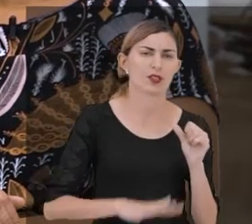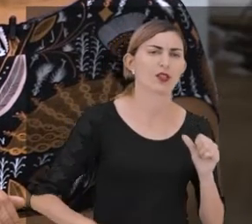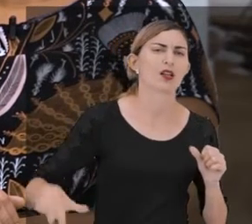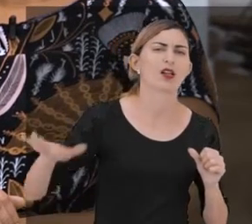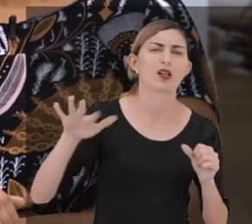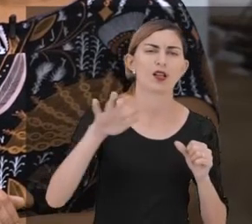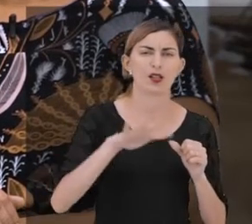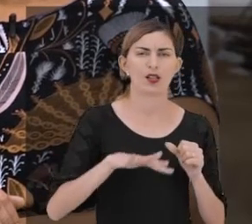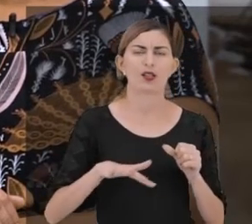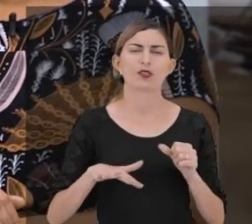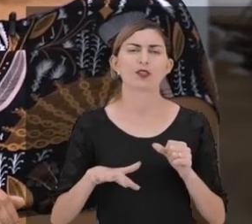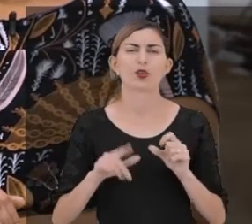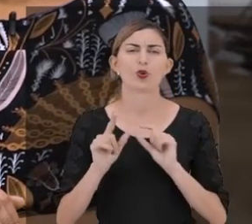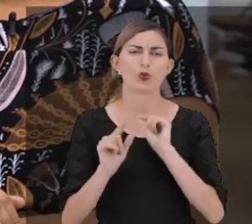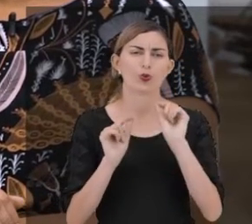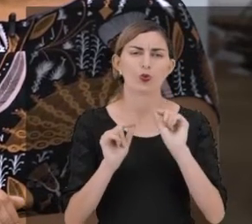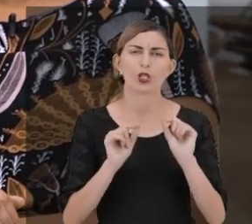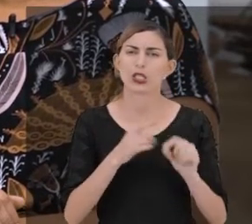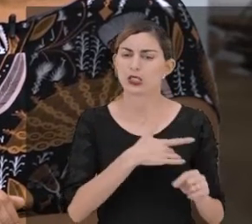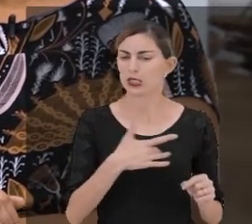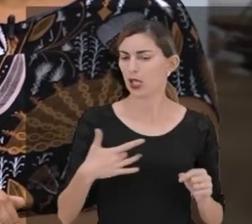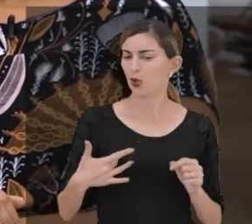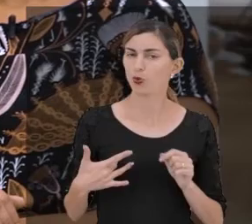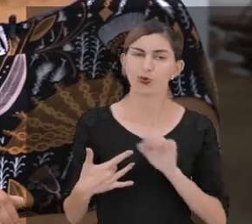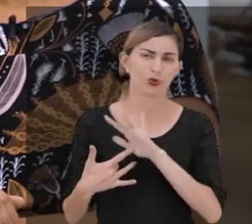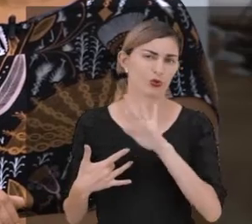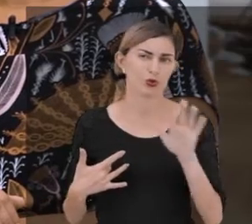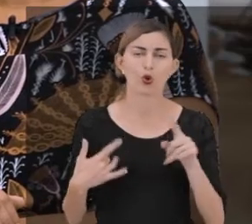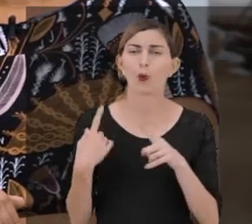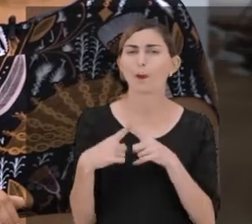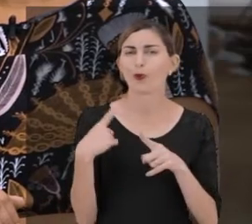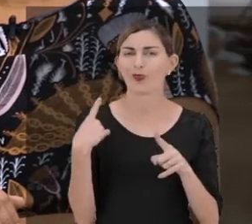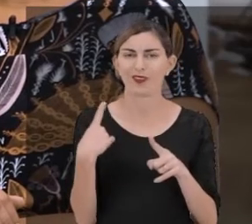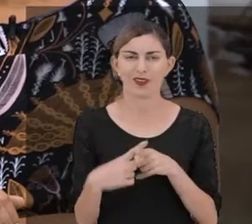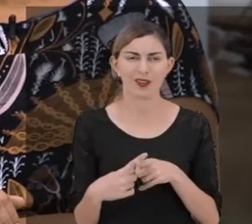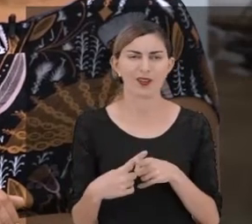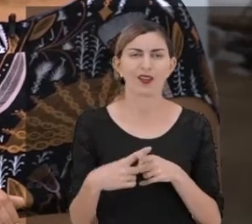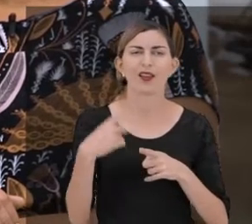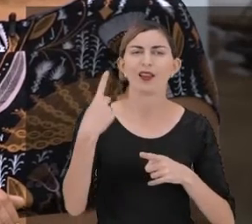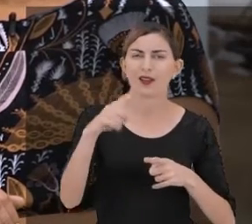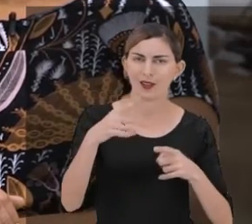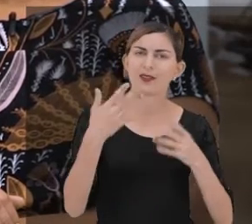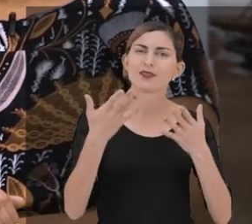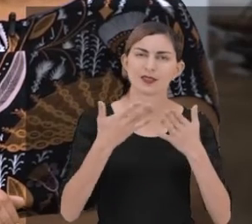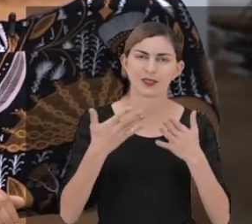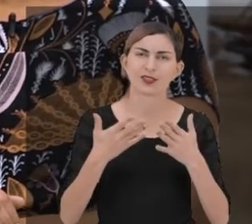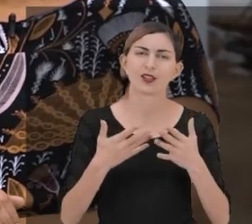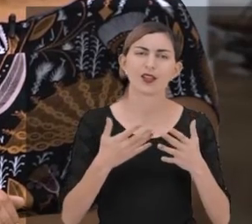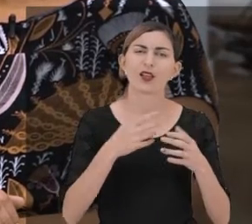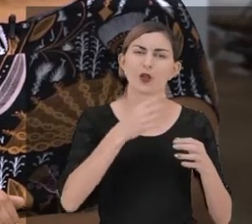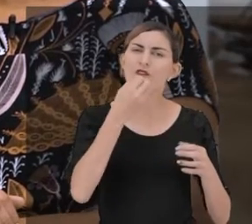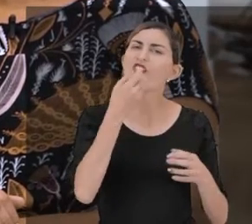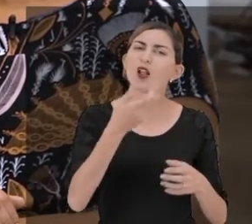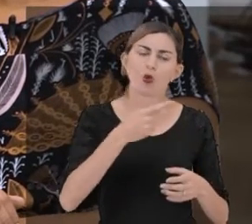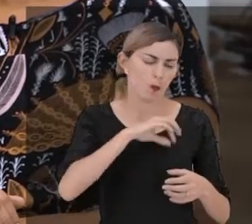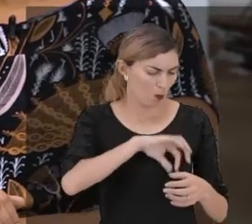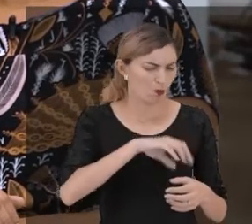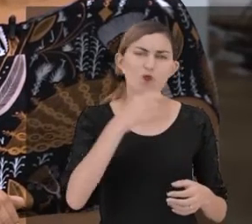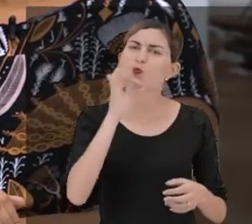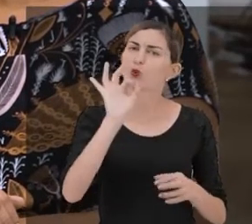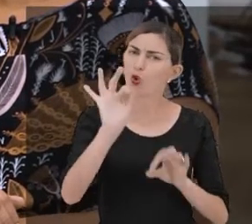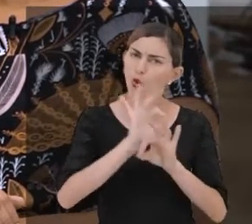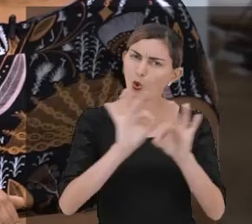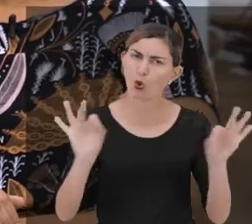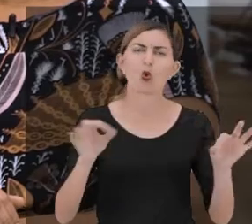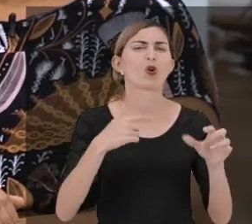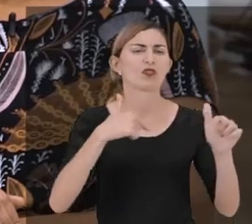área de saúde, porque eles acatavam que tinham um bom salário, acatavam que